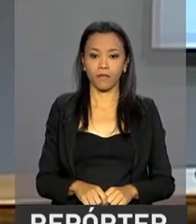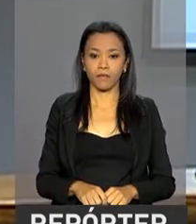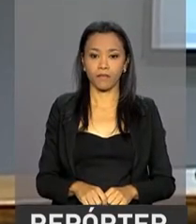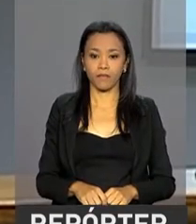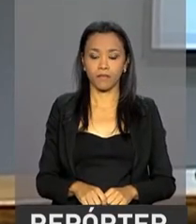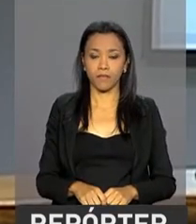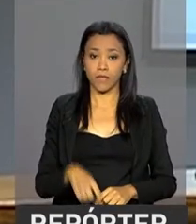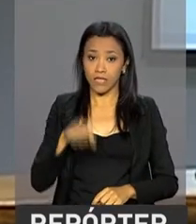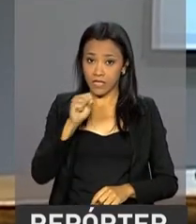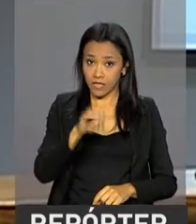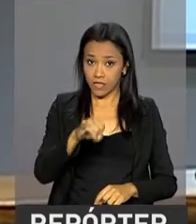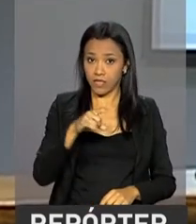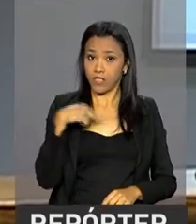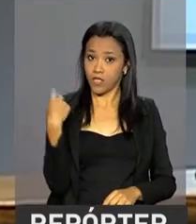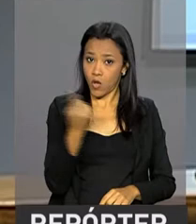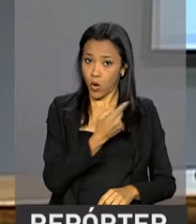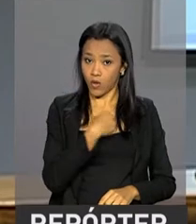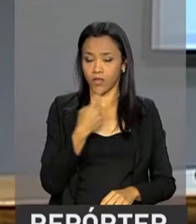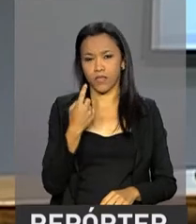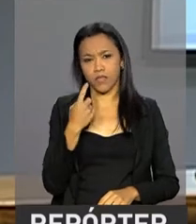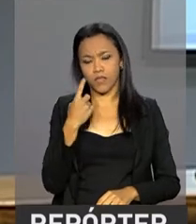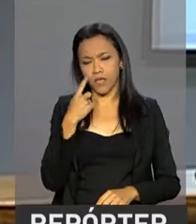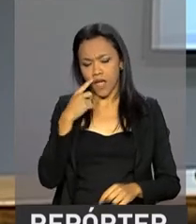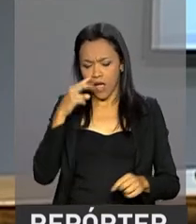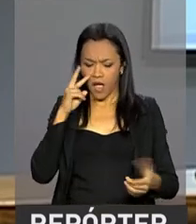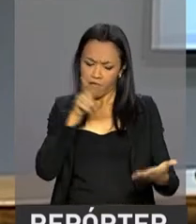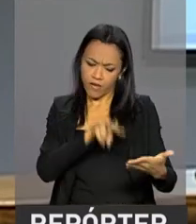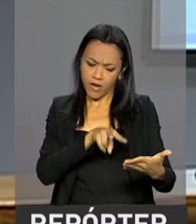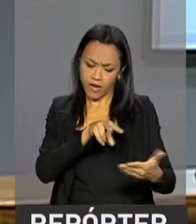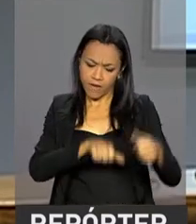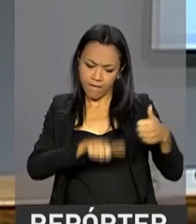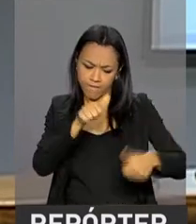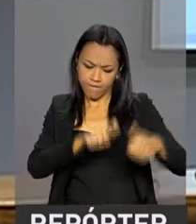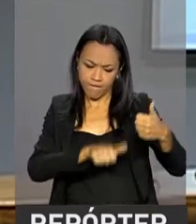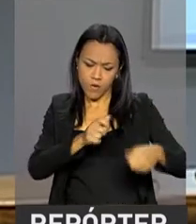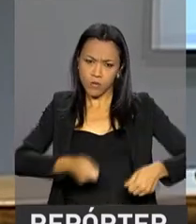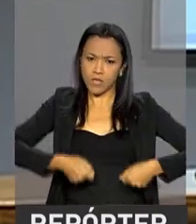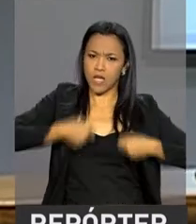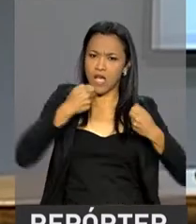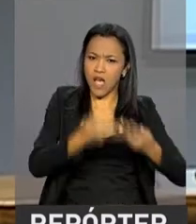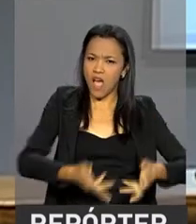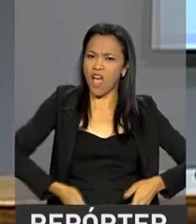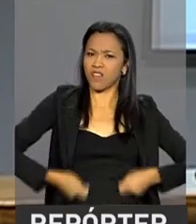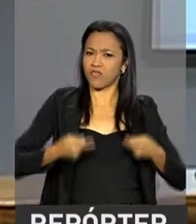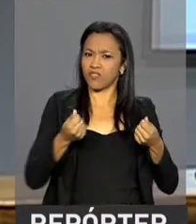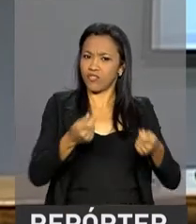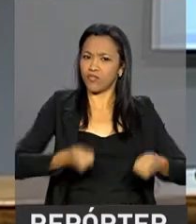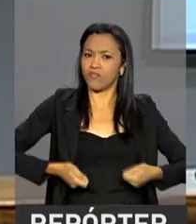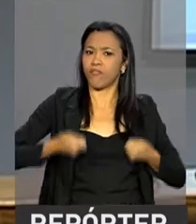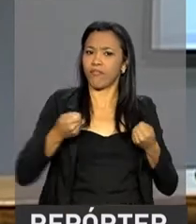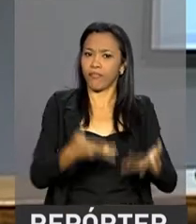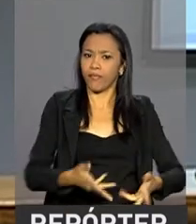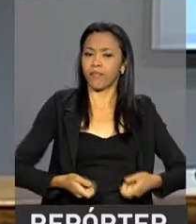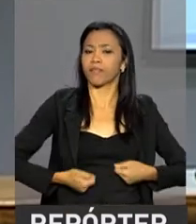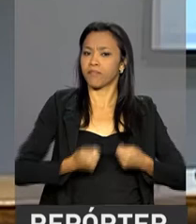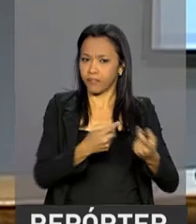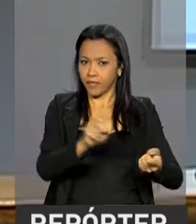Se nós olharmos agora os dados de despesa, depois isso será muito mais detalhado, mas tem